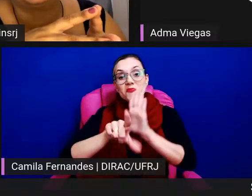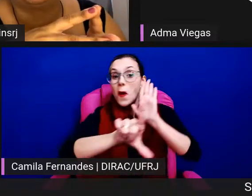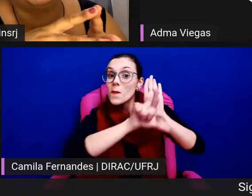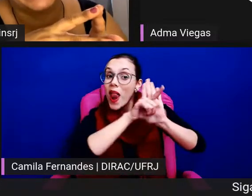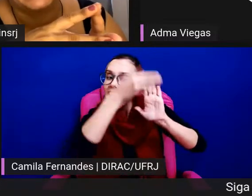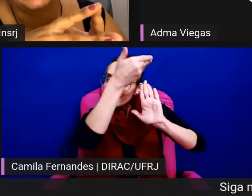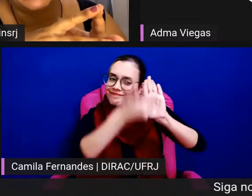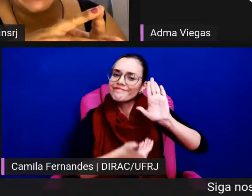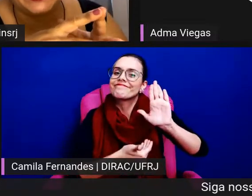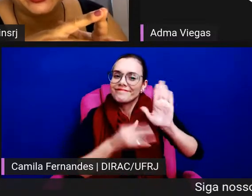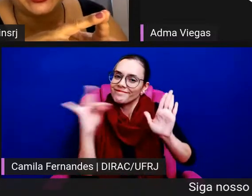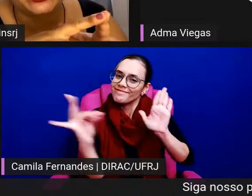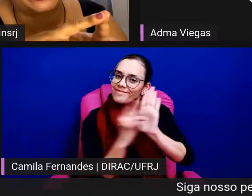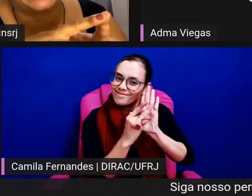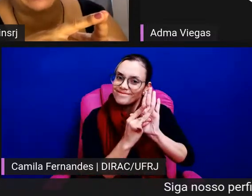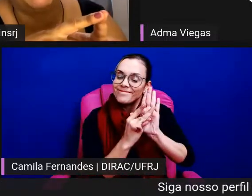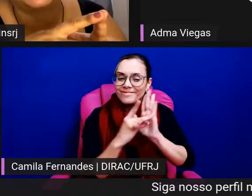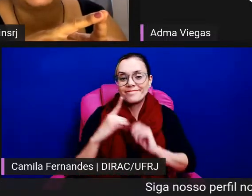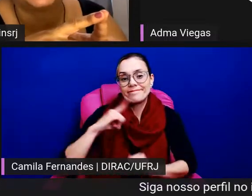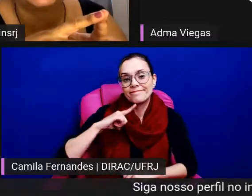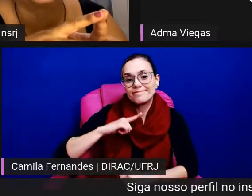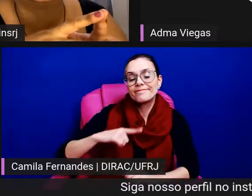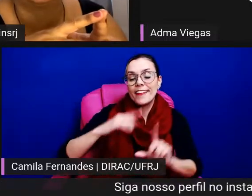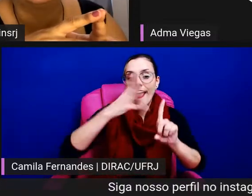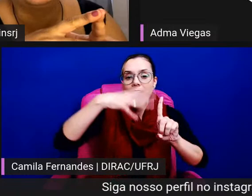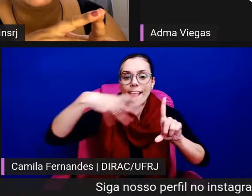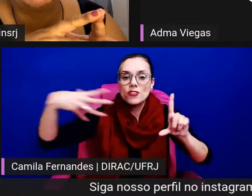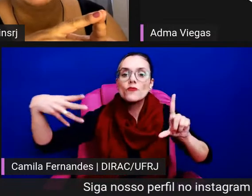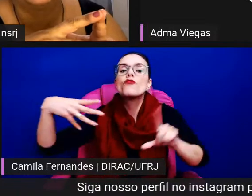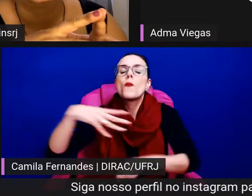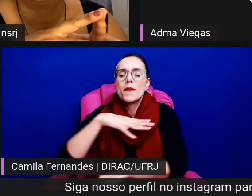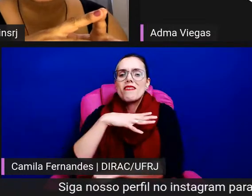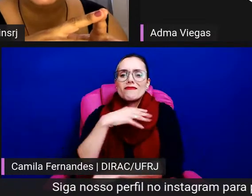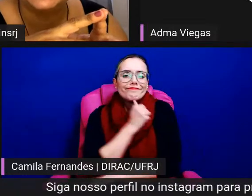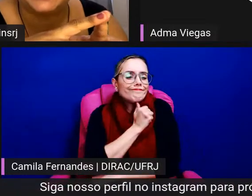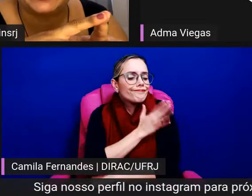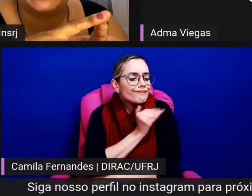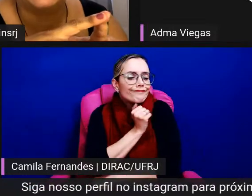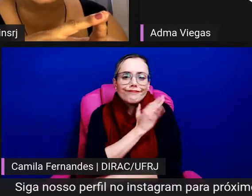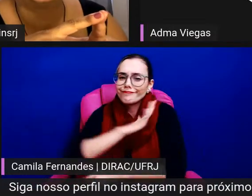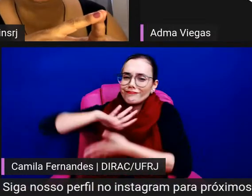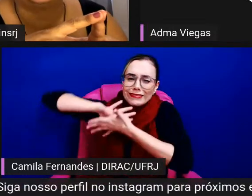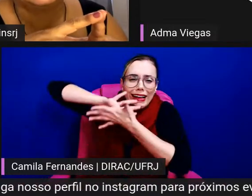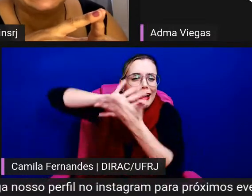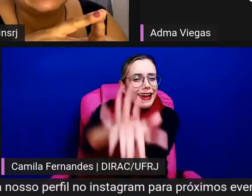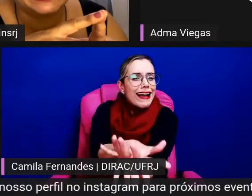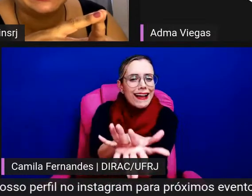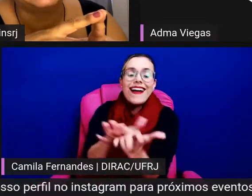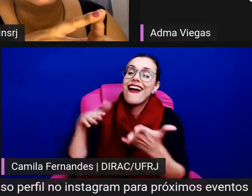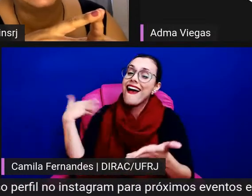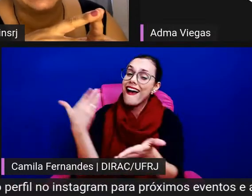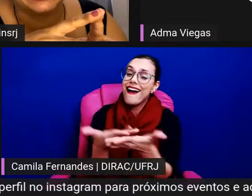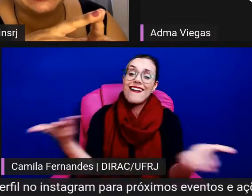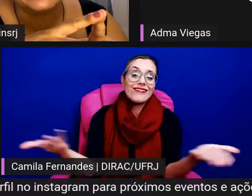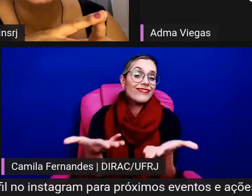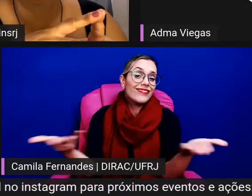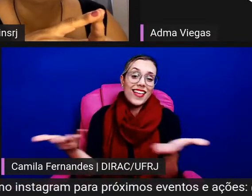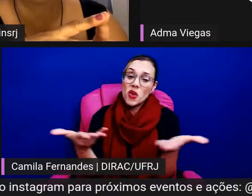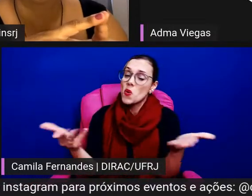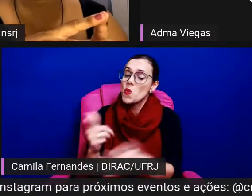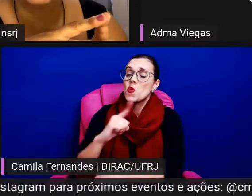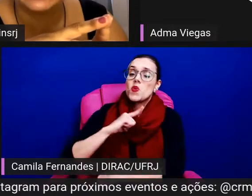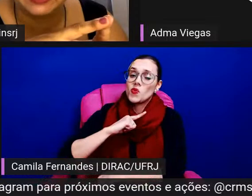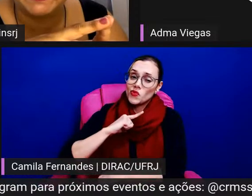país a LGBTfobia é institucional e para a gente garantir algum tipo de direito, a gente precisa acessar a lei